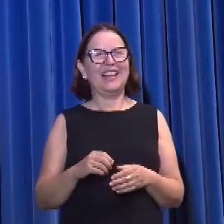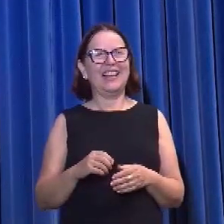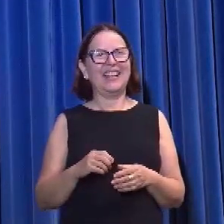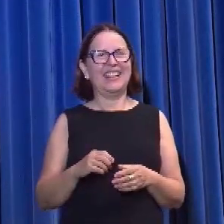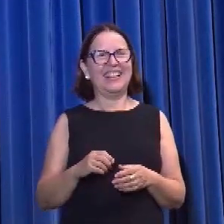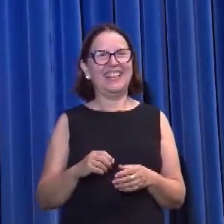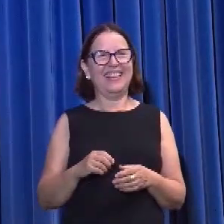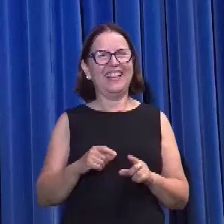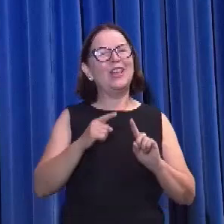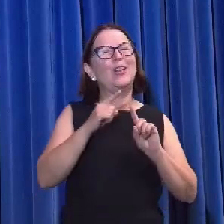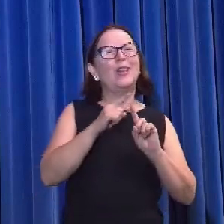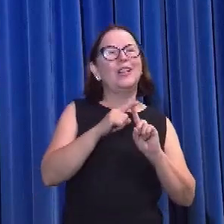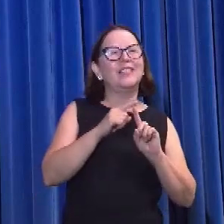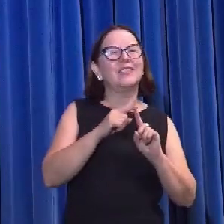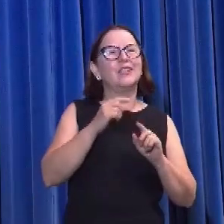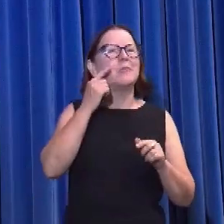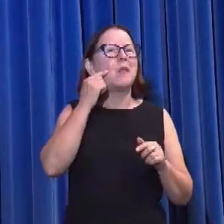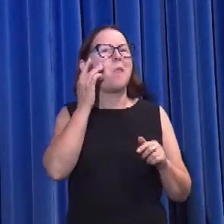AR-15.